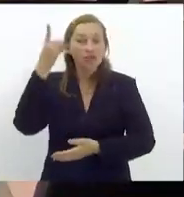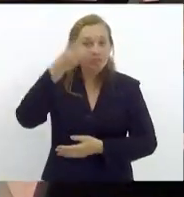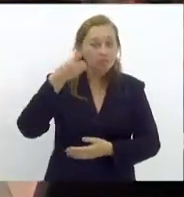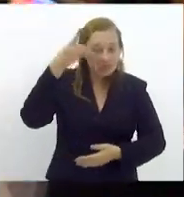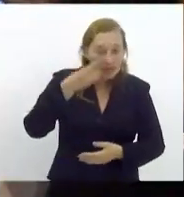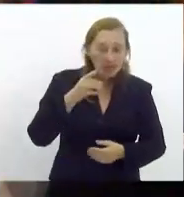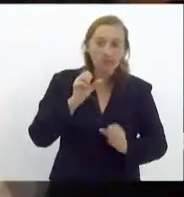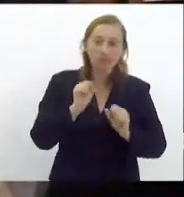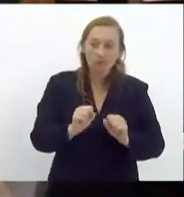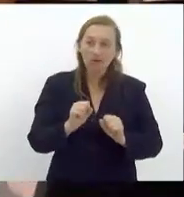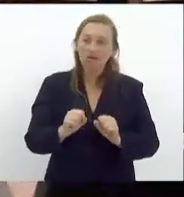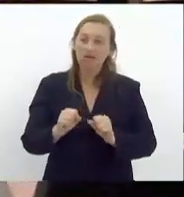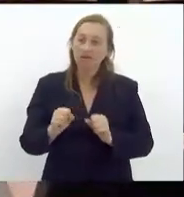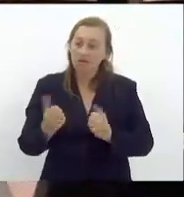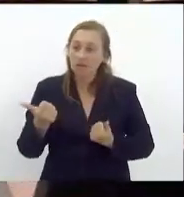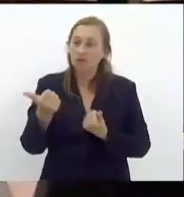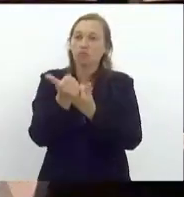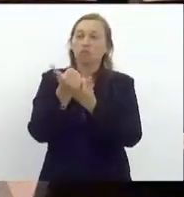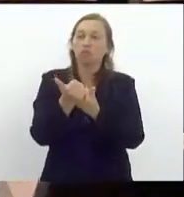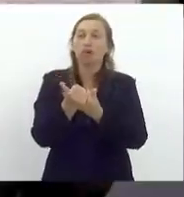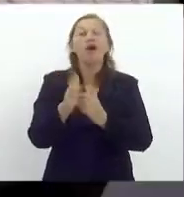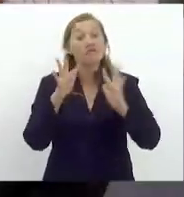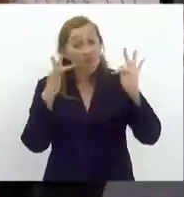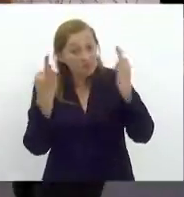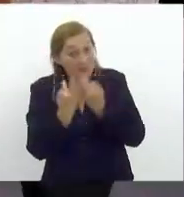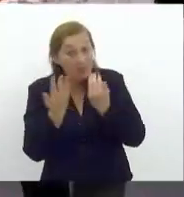que a gente tem essa legitimidade família